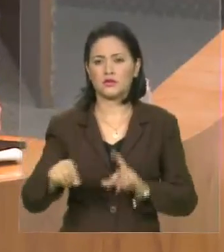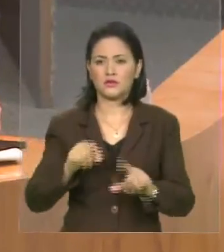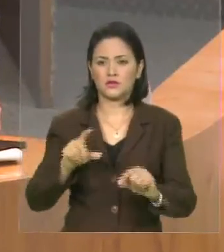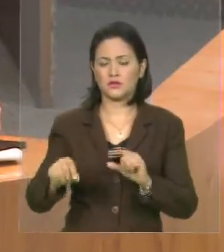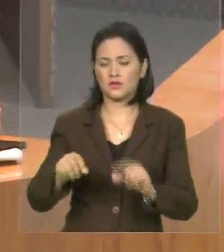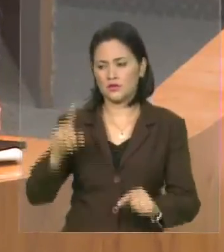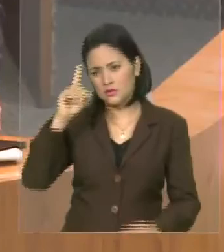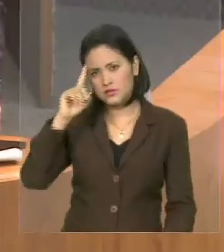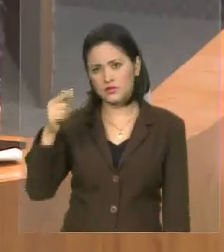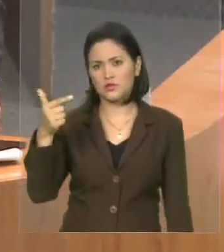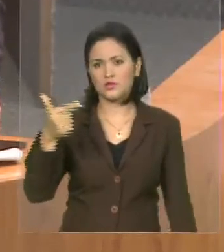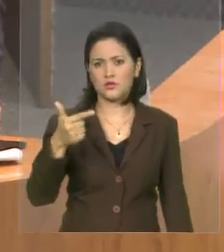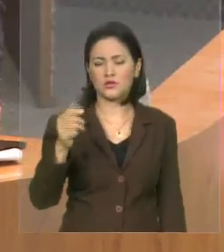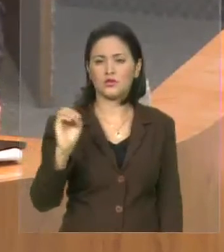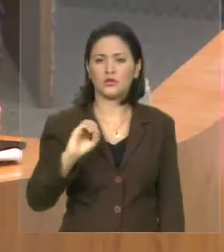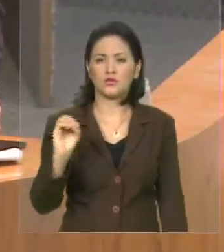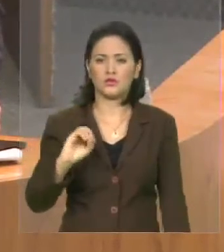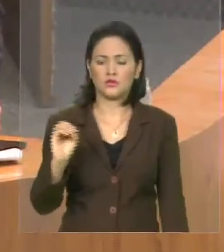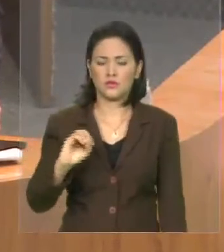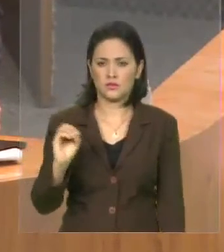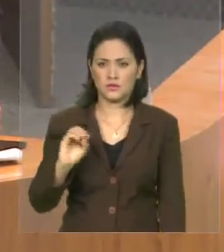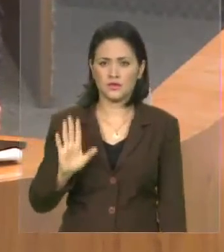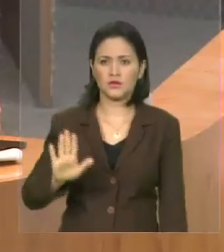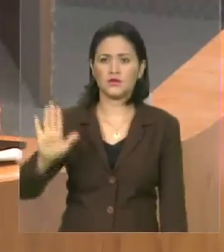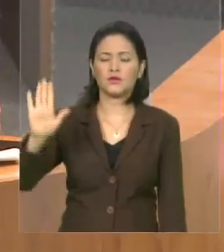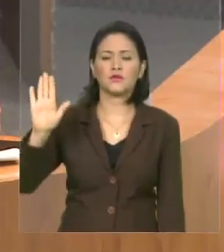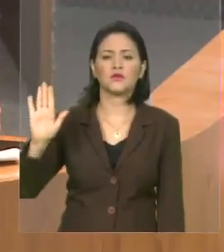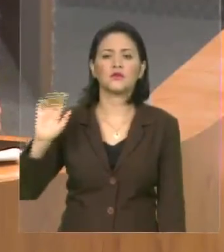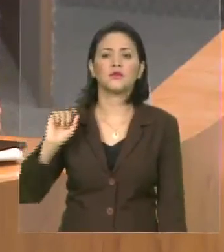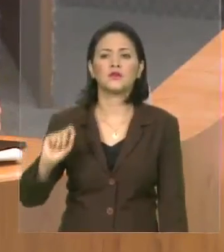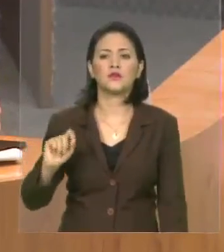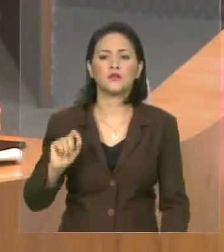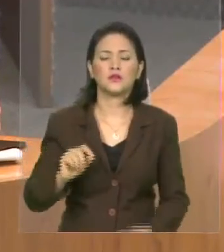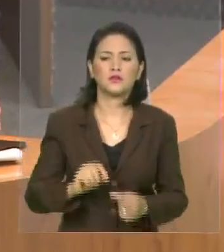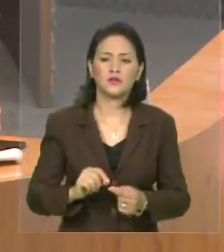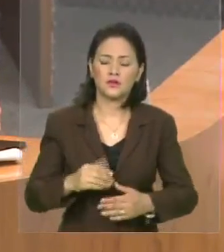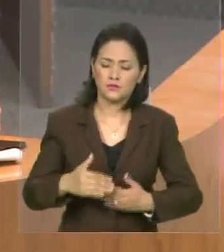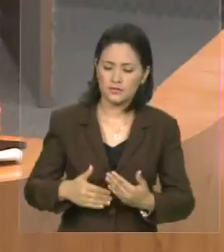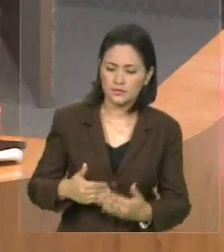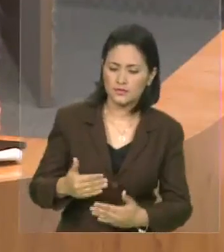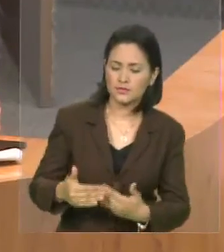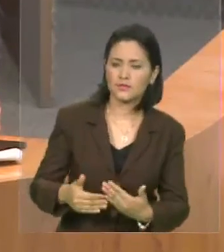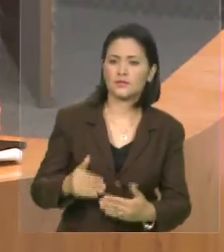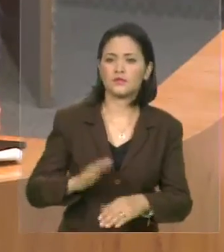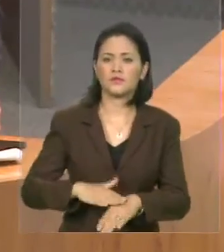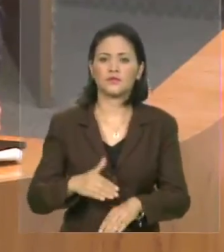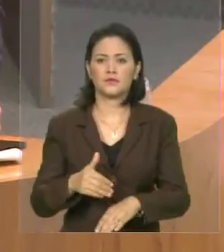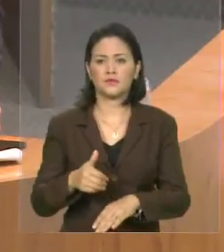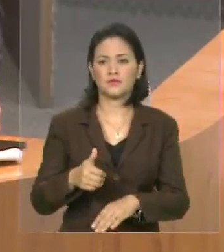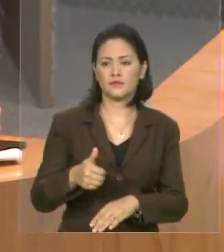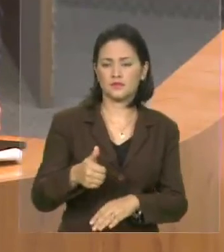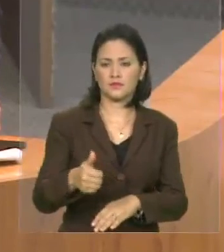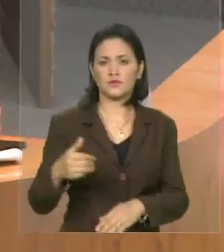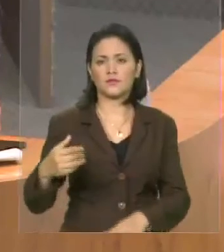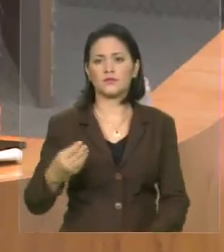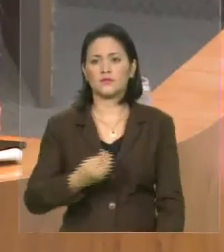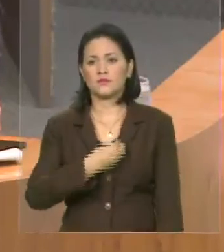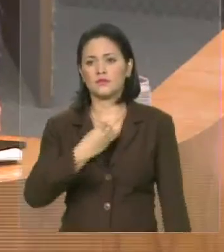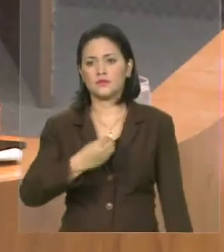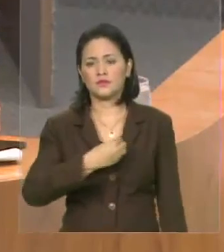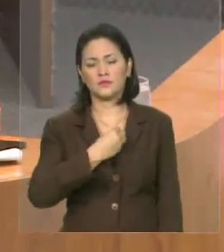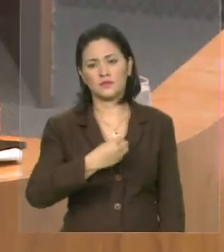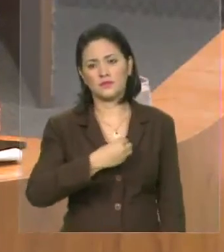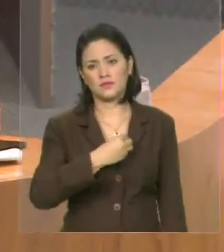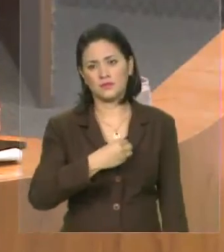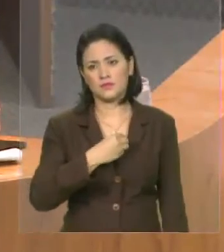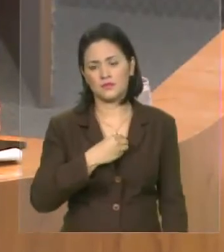nos candidatos e candidatas que trarão certamente o desenvolvimento, a melhoria de condições de vida para a